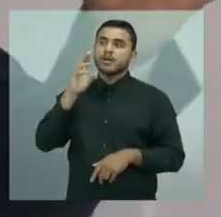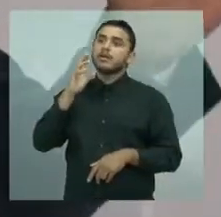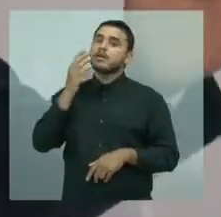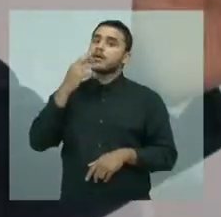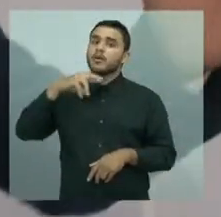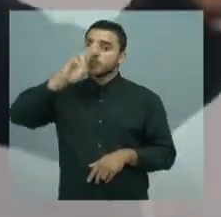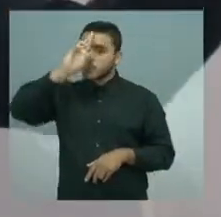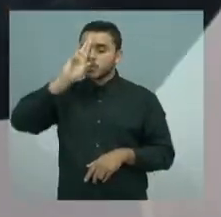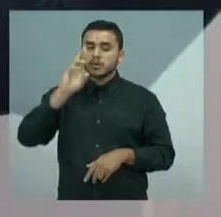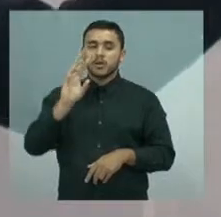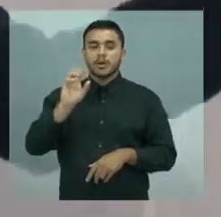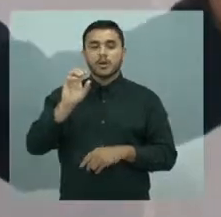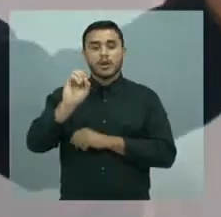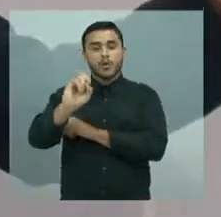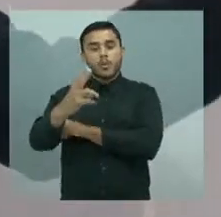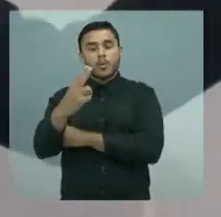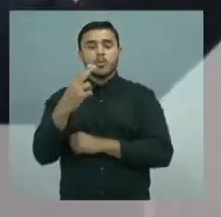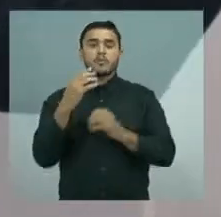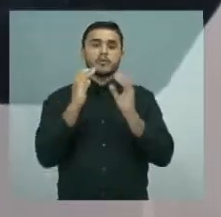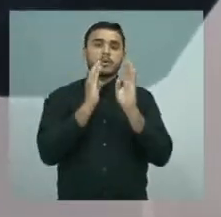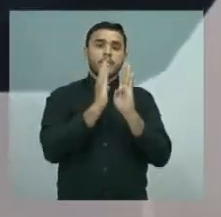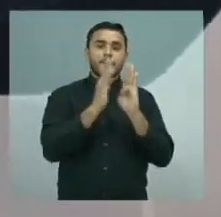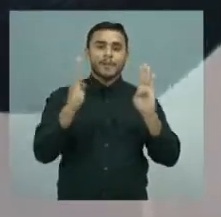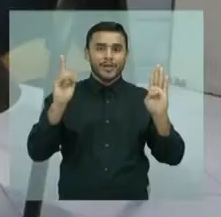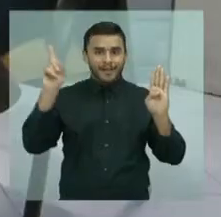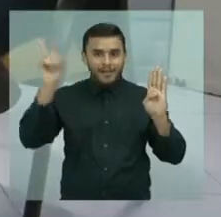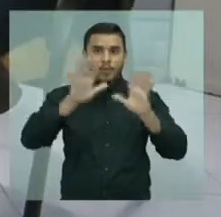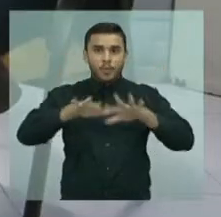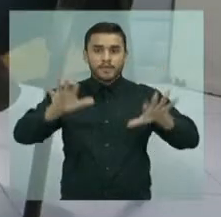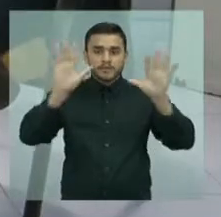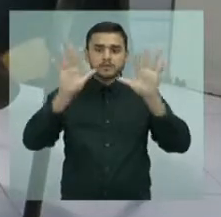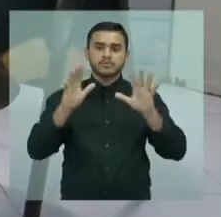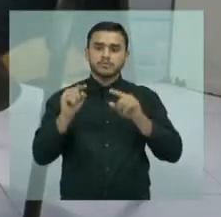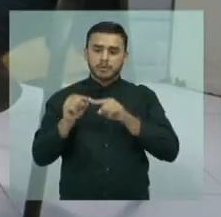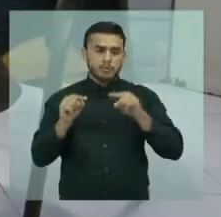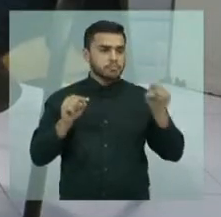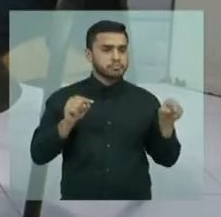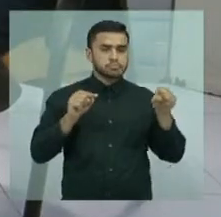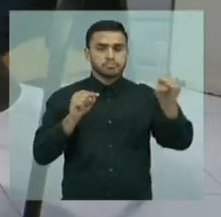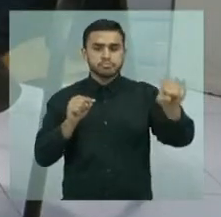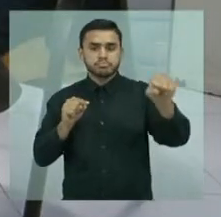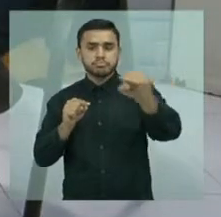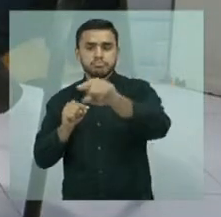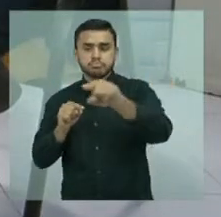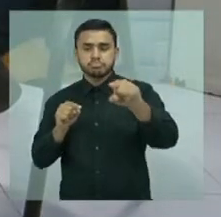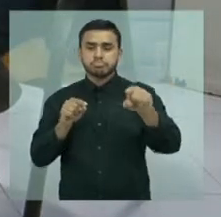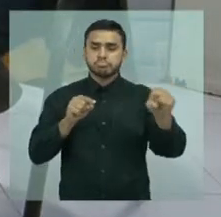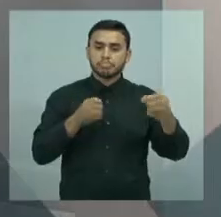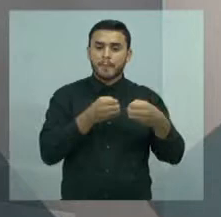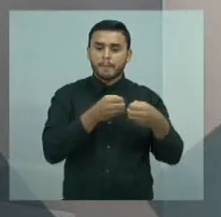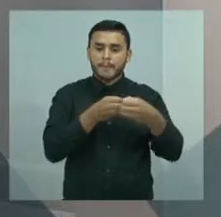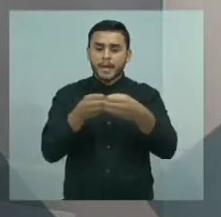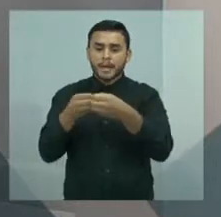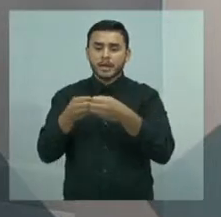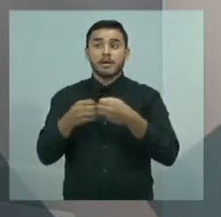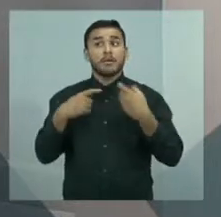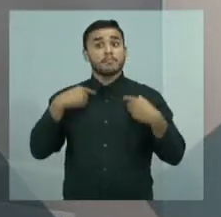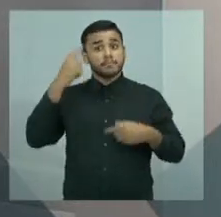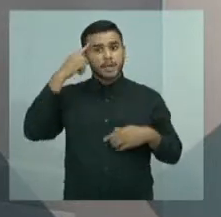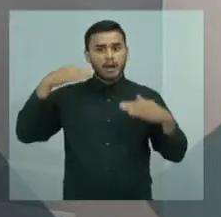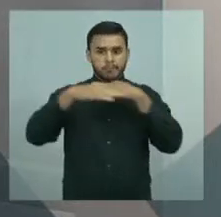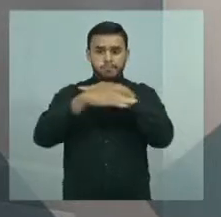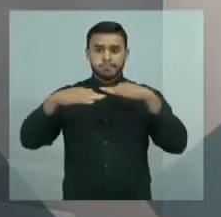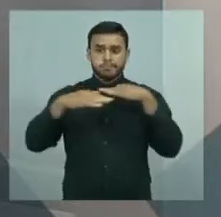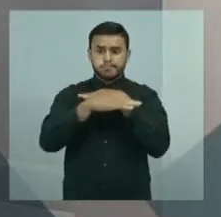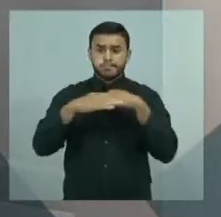um deslocamento da aula num prédio, tudo ali no entorno. Então, nós temos que pensar.